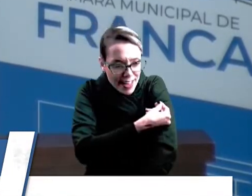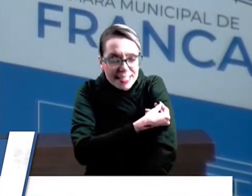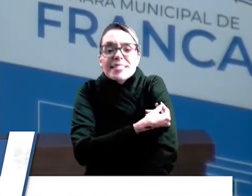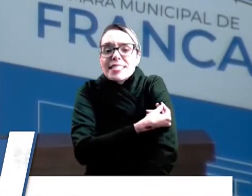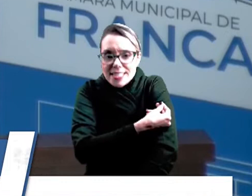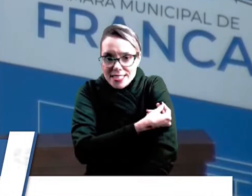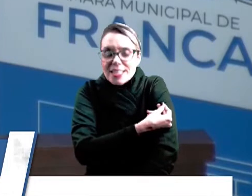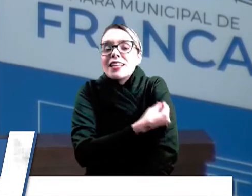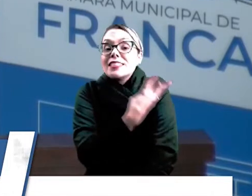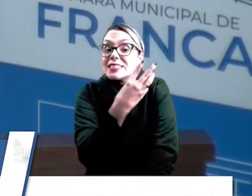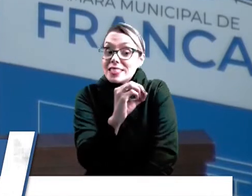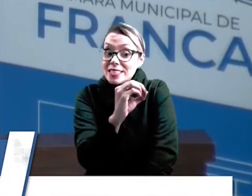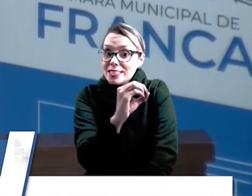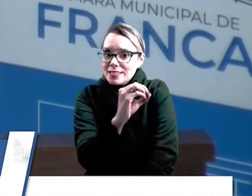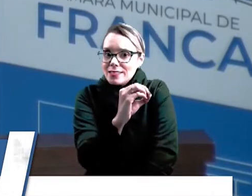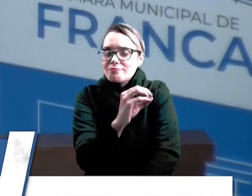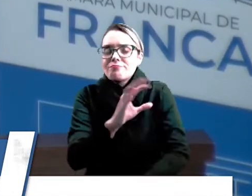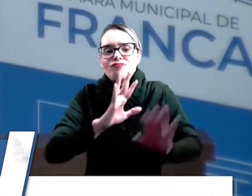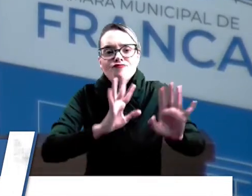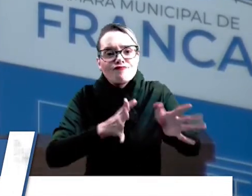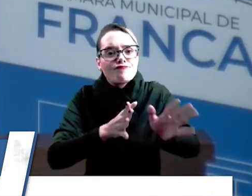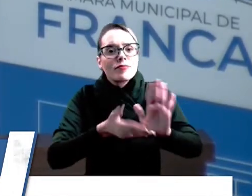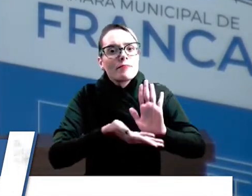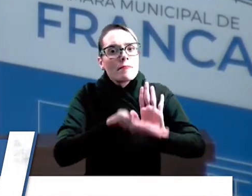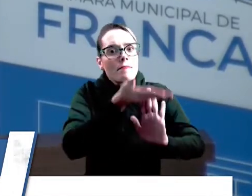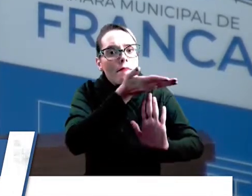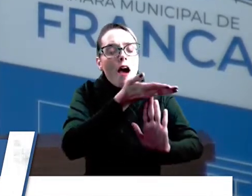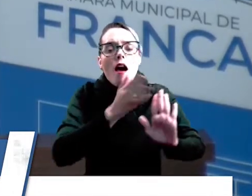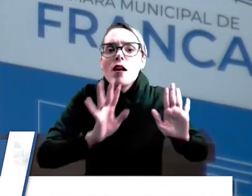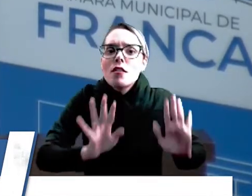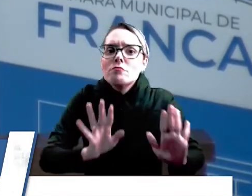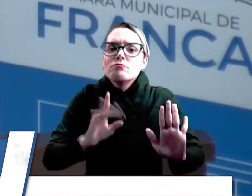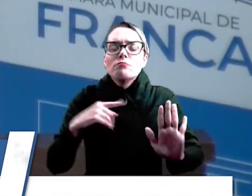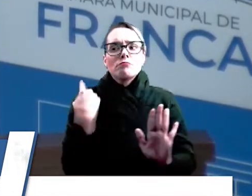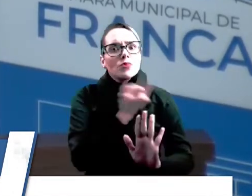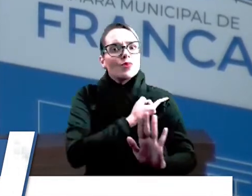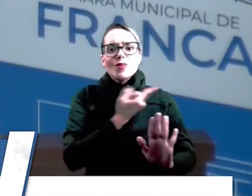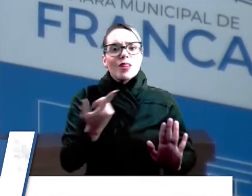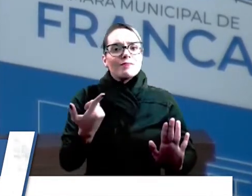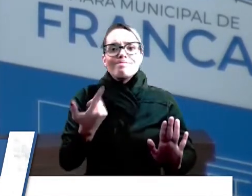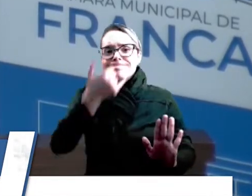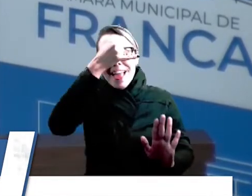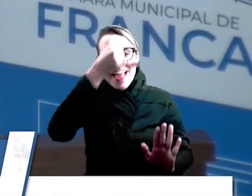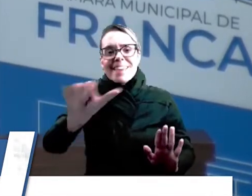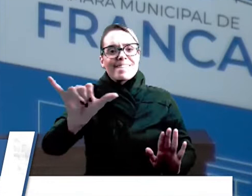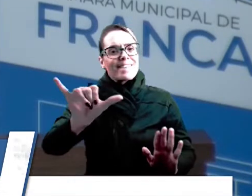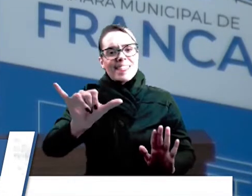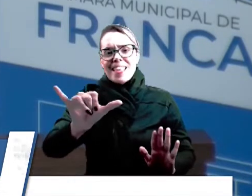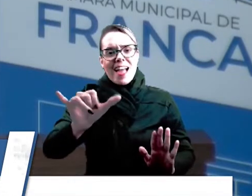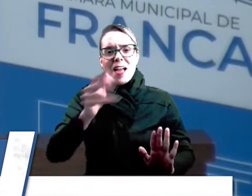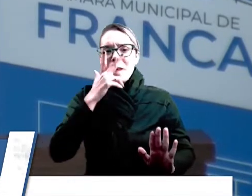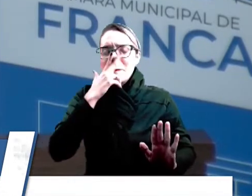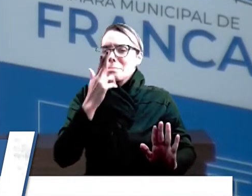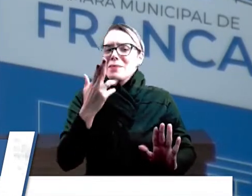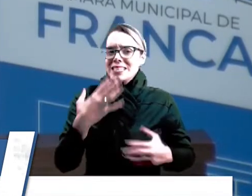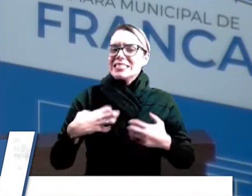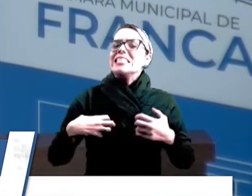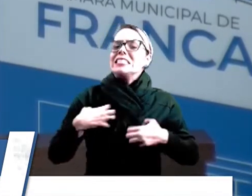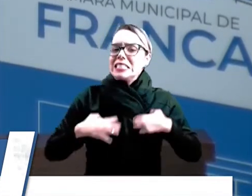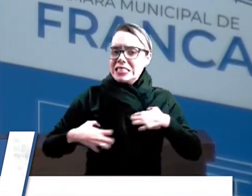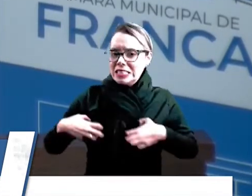temos que cobrar da Secretaria para evitar esse tipo de constrangimento. Nós